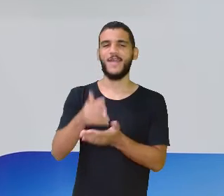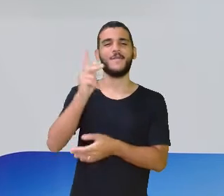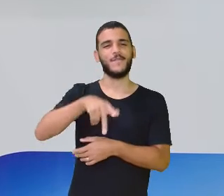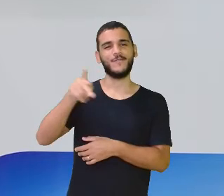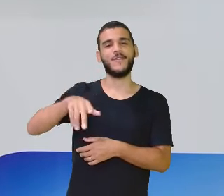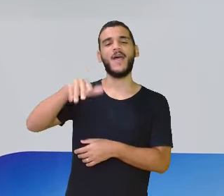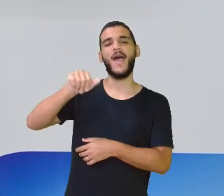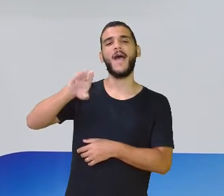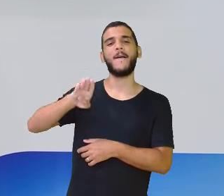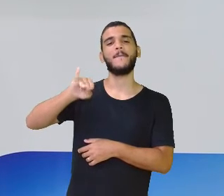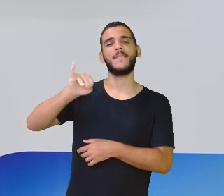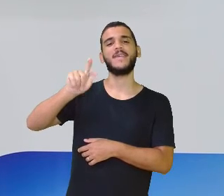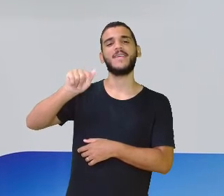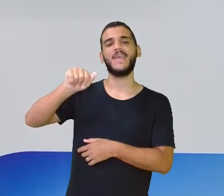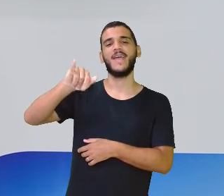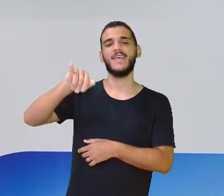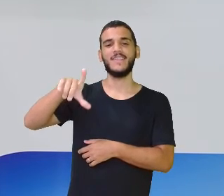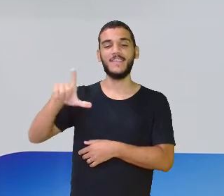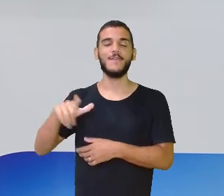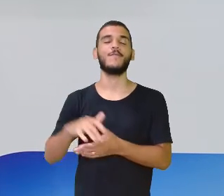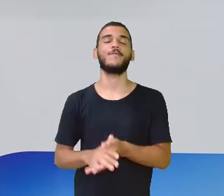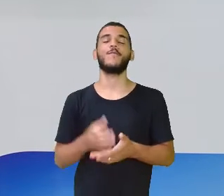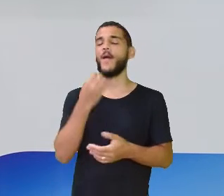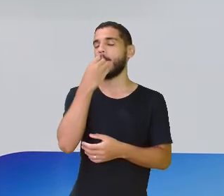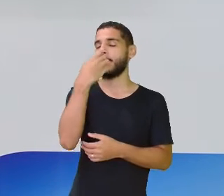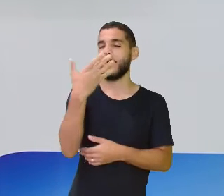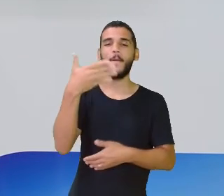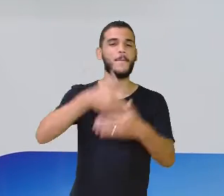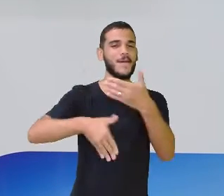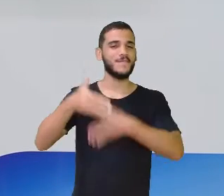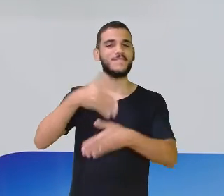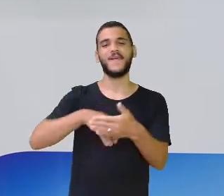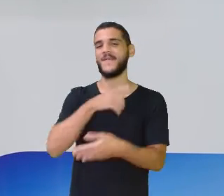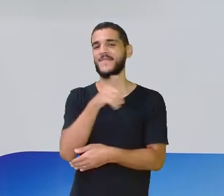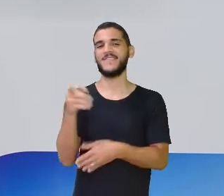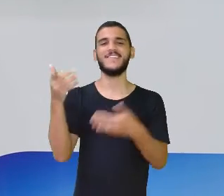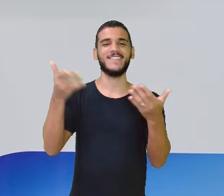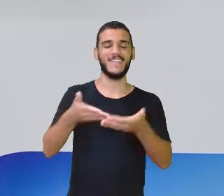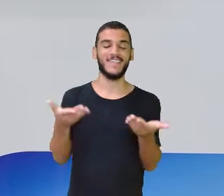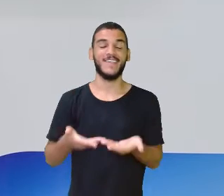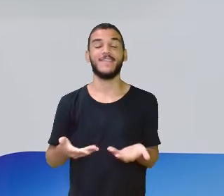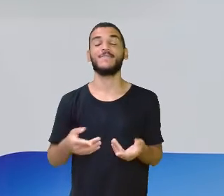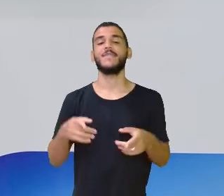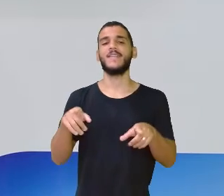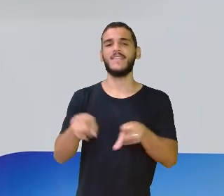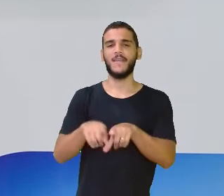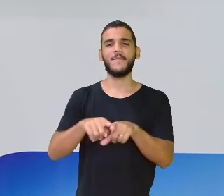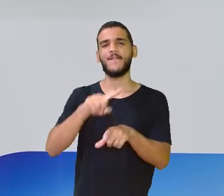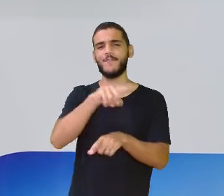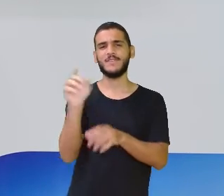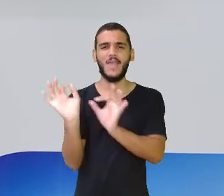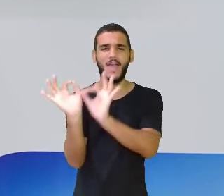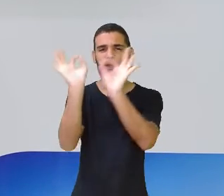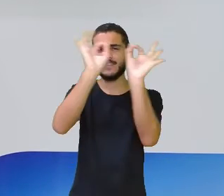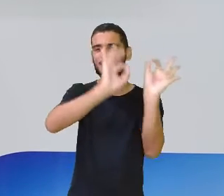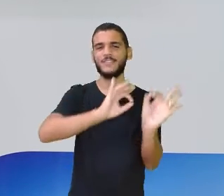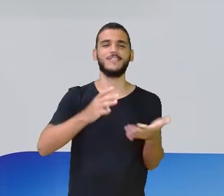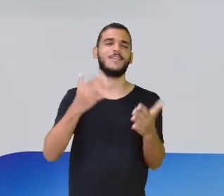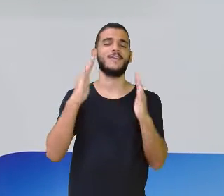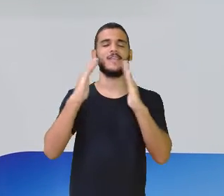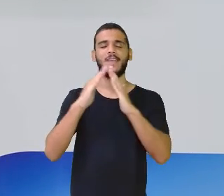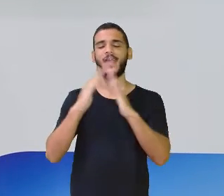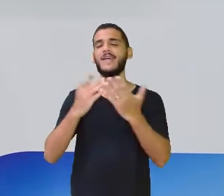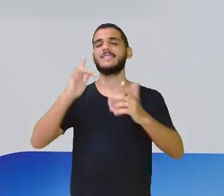Abigail Viana, bom demais estar aqui e bom demais saber que você está aí do outro lado da telinha, seja a telinha